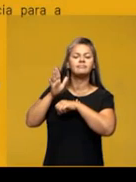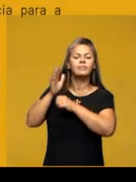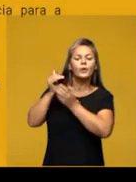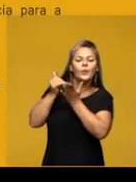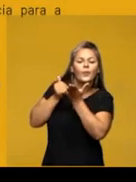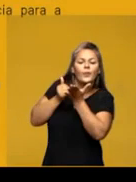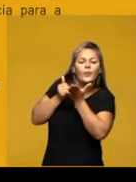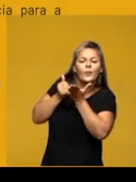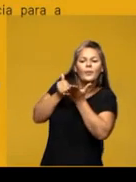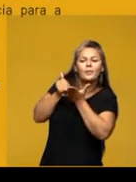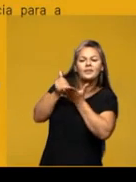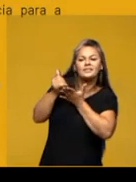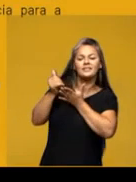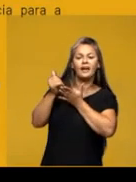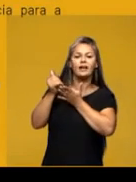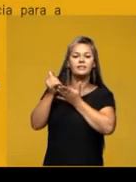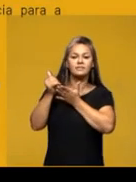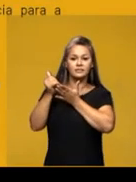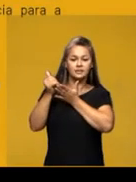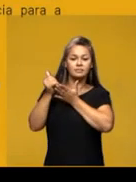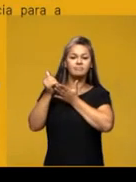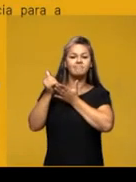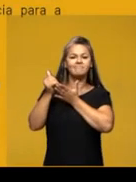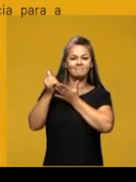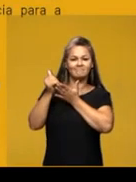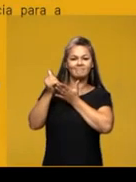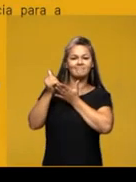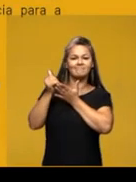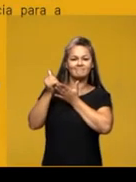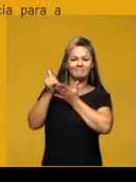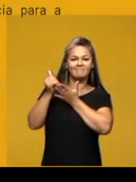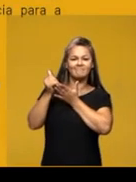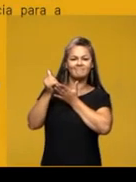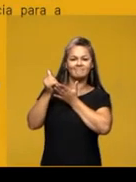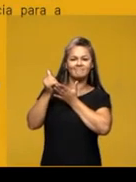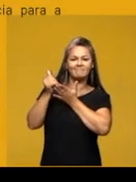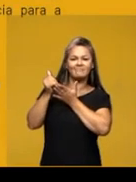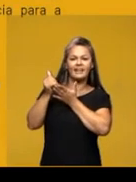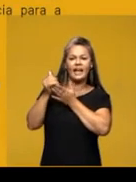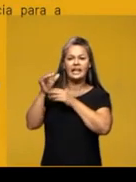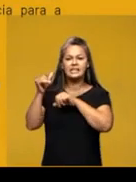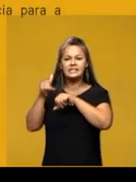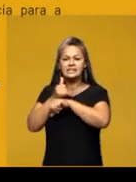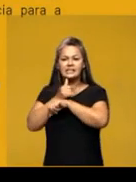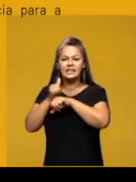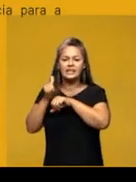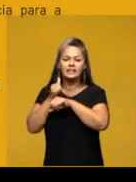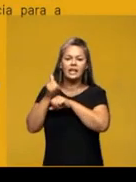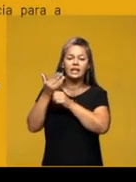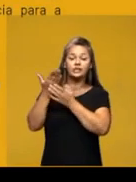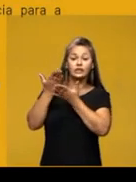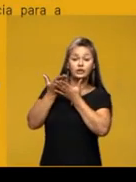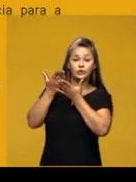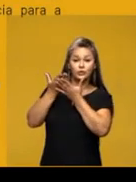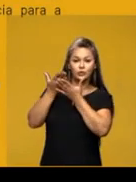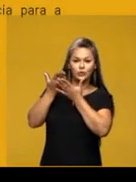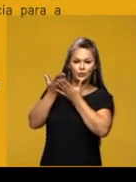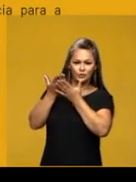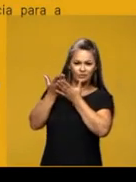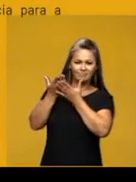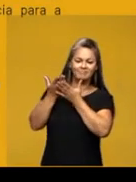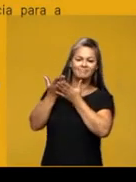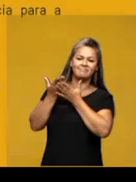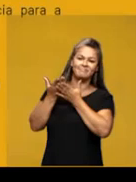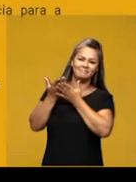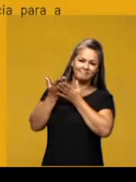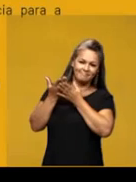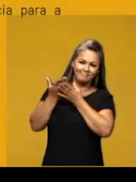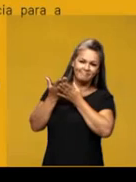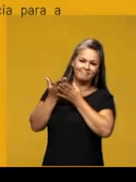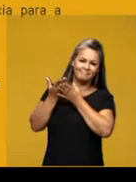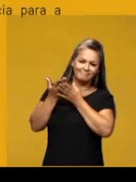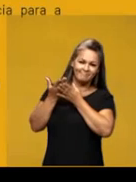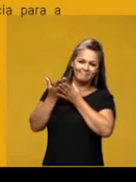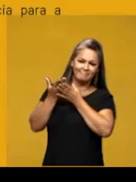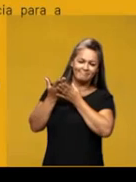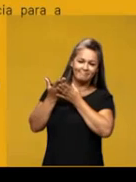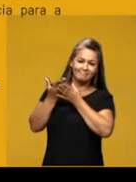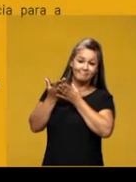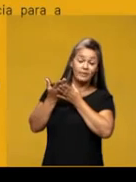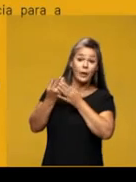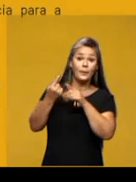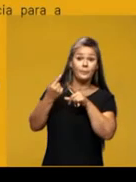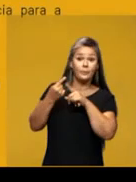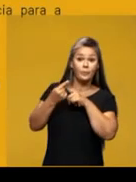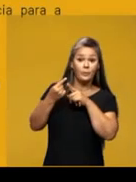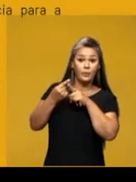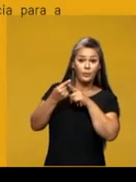tem aí a nova formatação do mundo, né? Sua importância para a cartografia é grande, uma vez que com